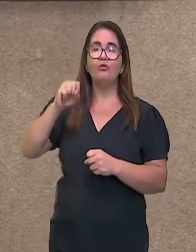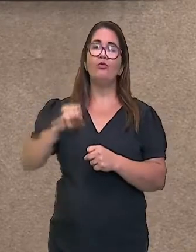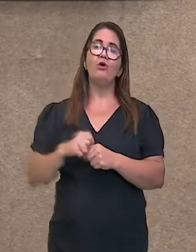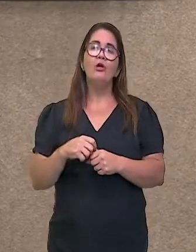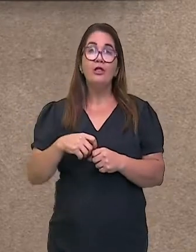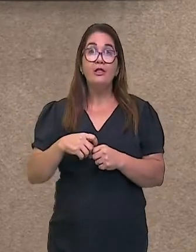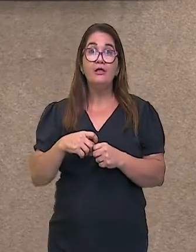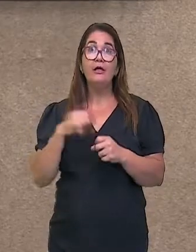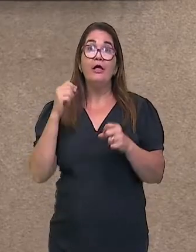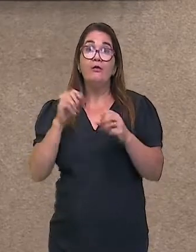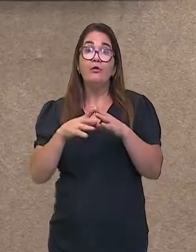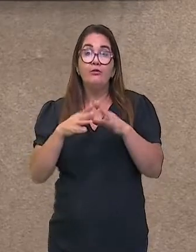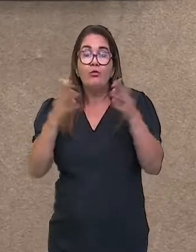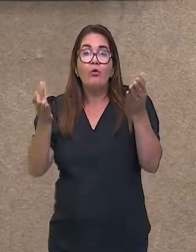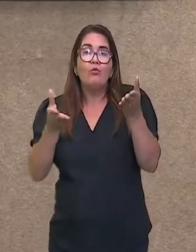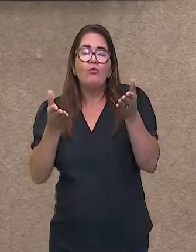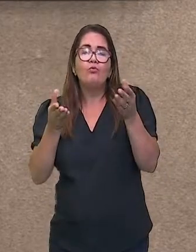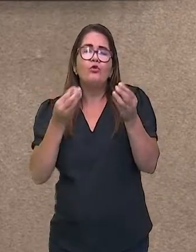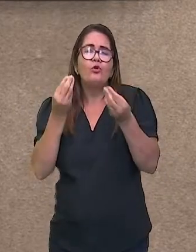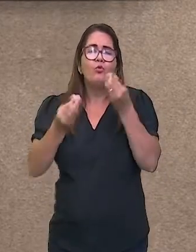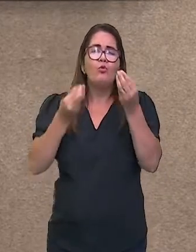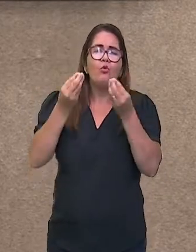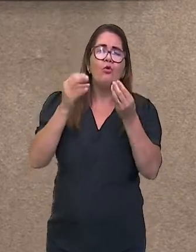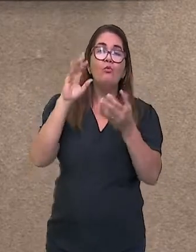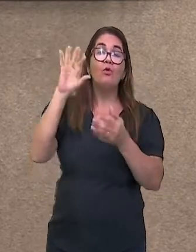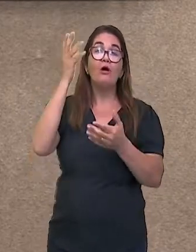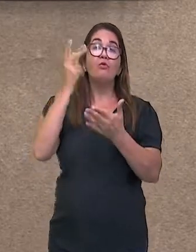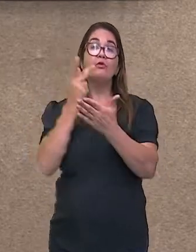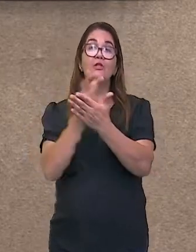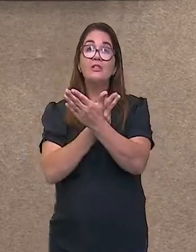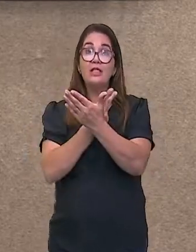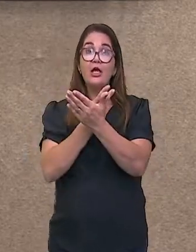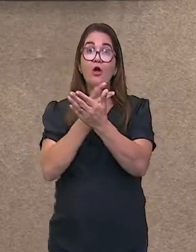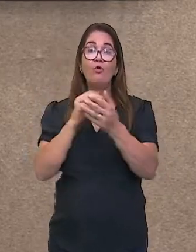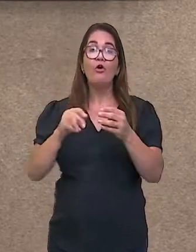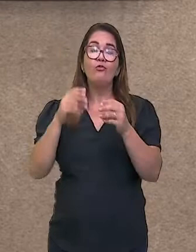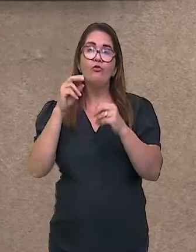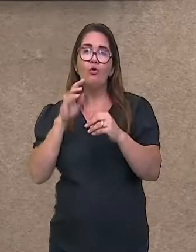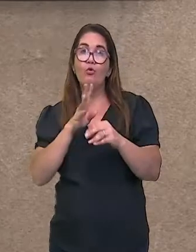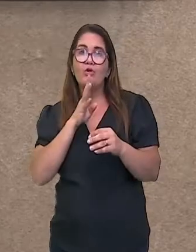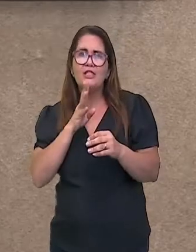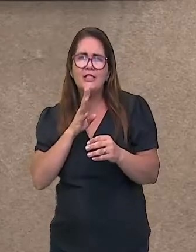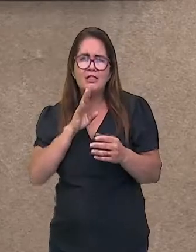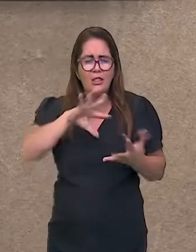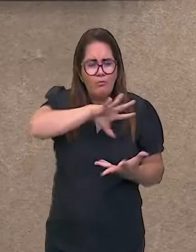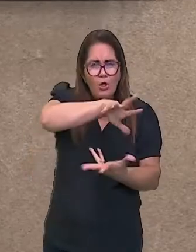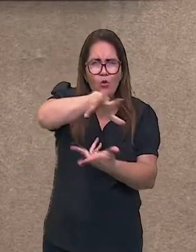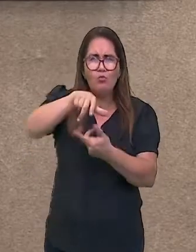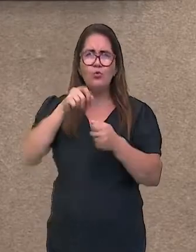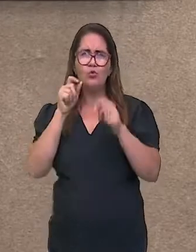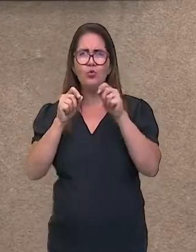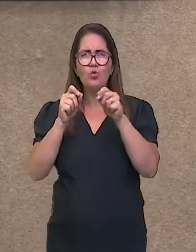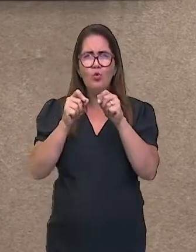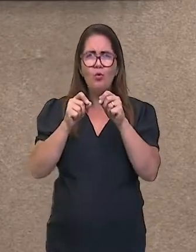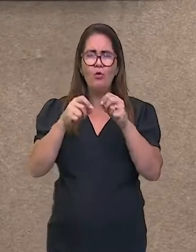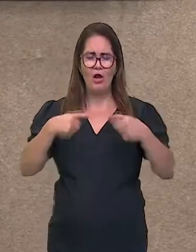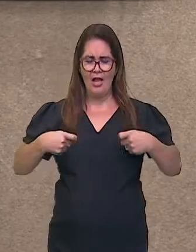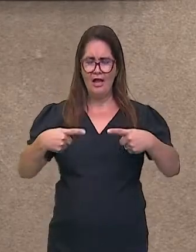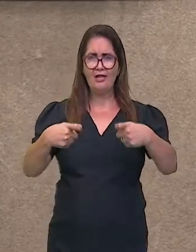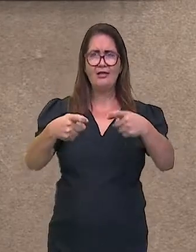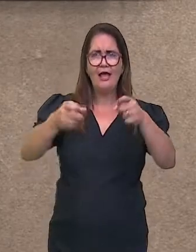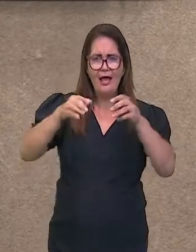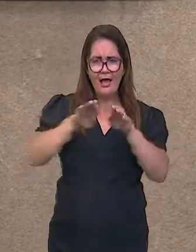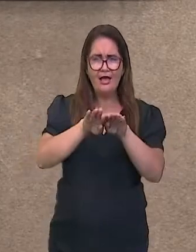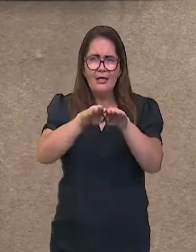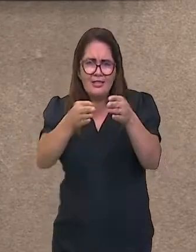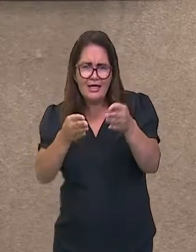que aconteciam nas trincheiras. A Primeira Guerra Mundial foi um marco na história da humanidade e foi a primeira guerra